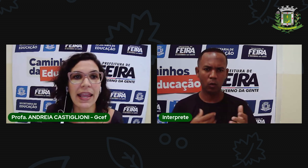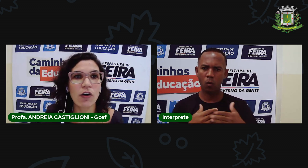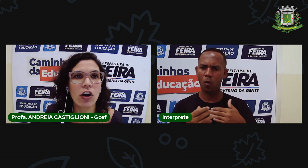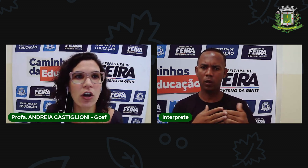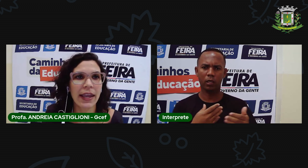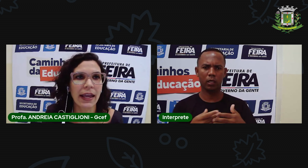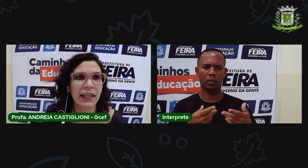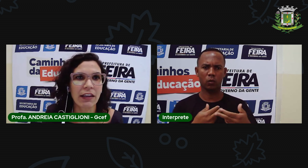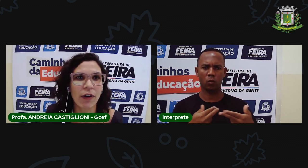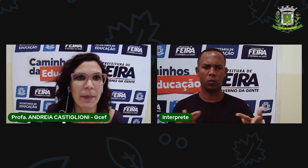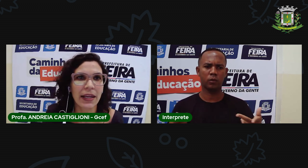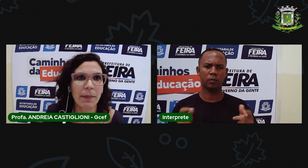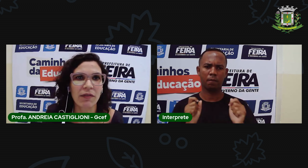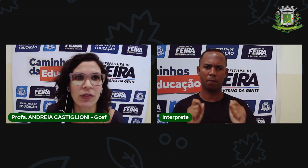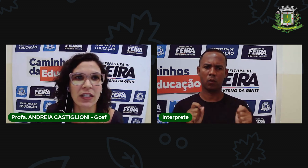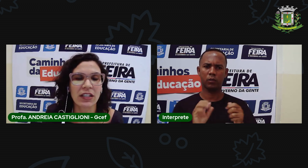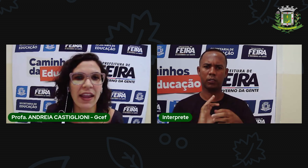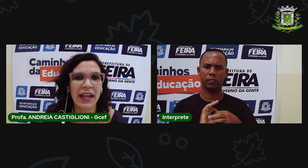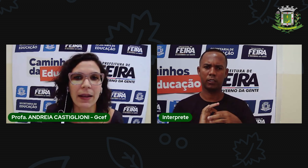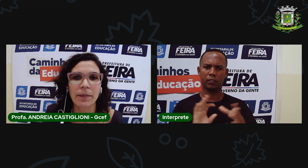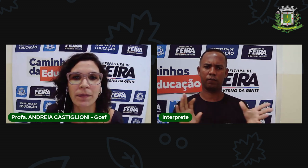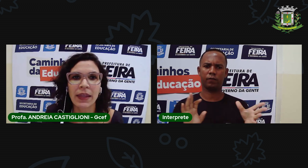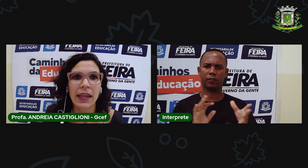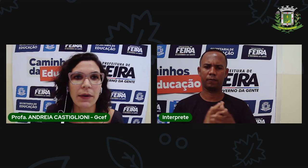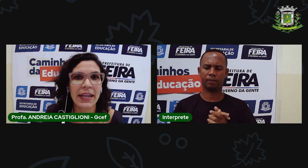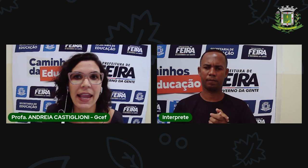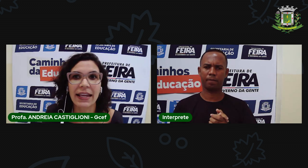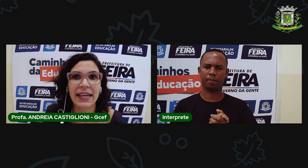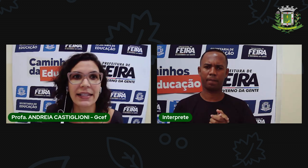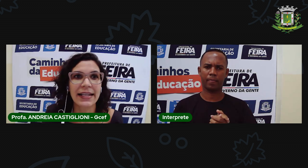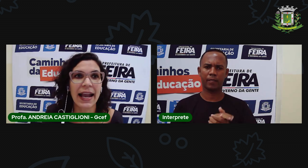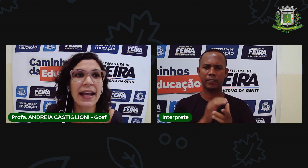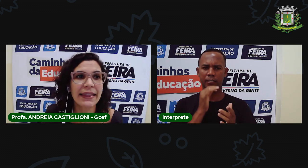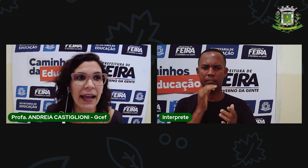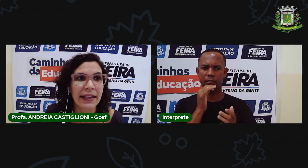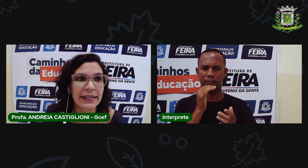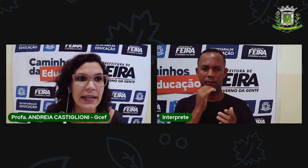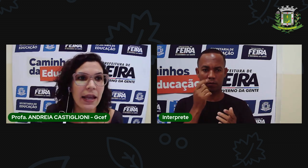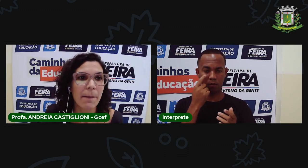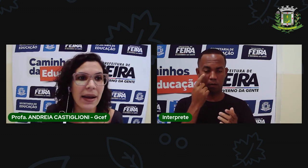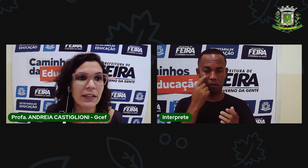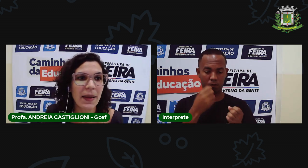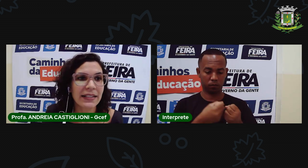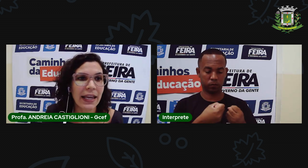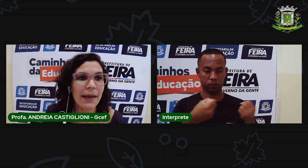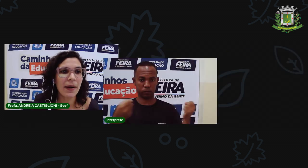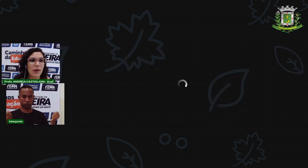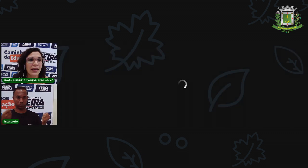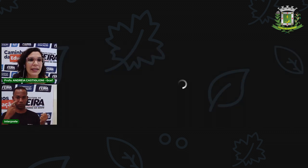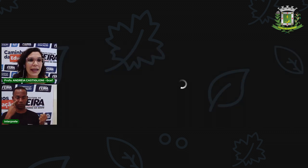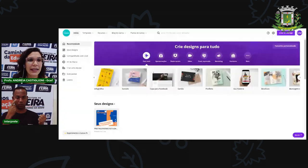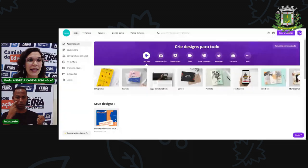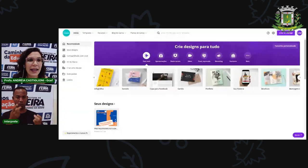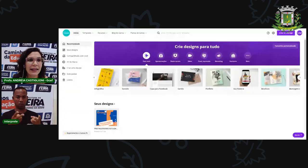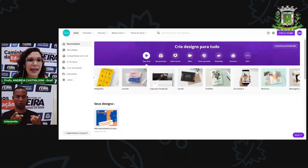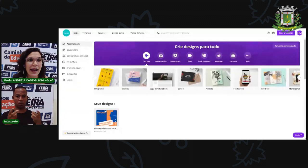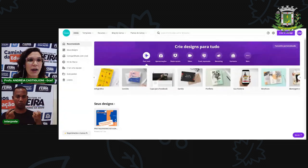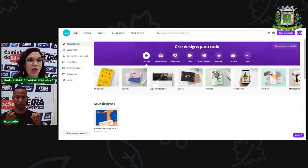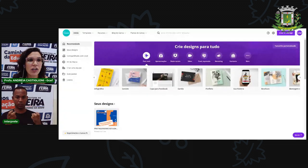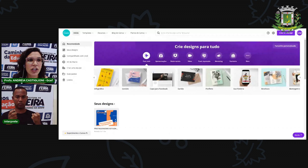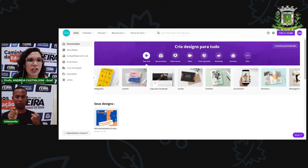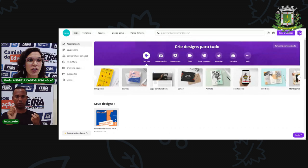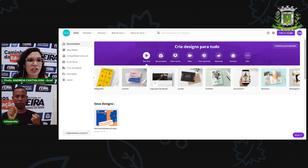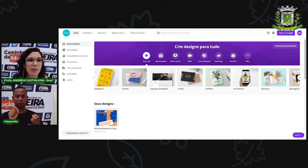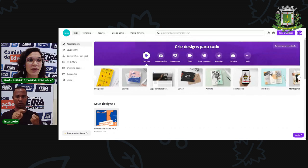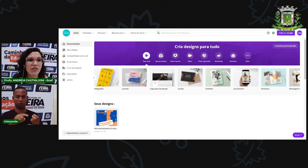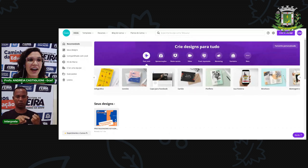quiser. Eu coloquei aqui, vou abrir aqui para vocês verem, eu criei aqui esse cartaz. Mas percebam que aqui na lateral,